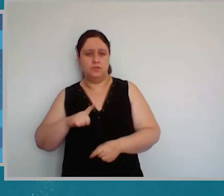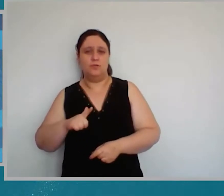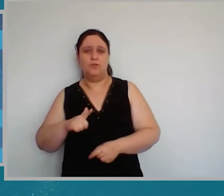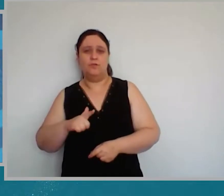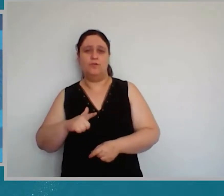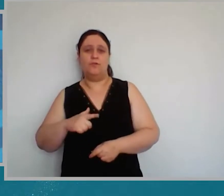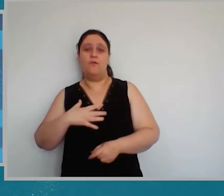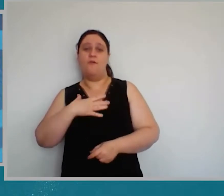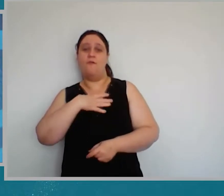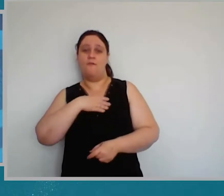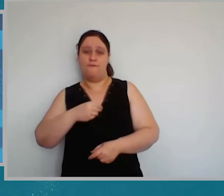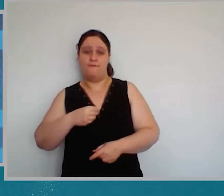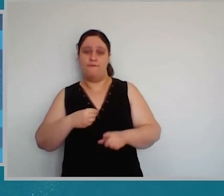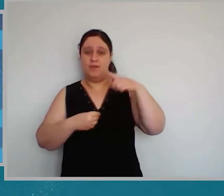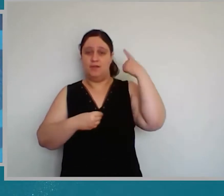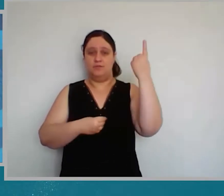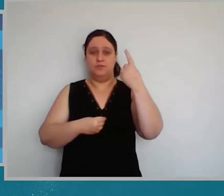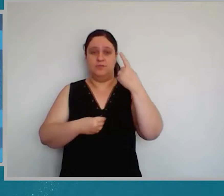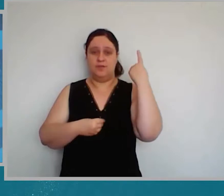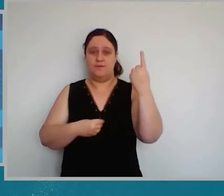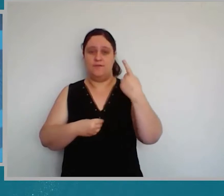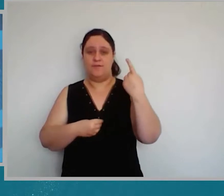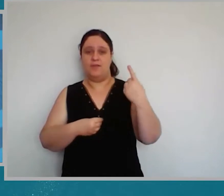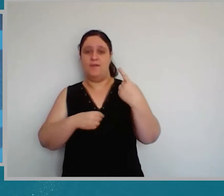Davi, filho de Abraão.